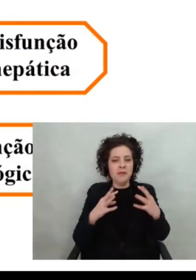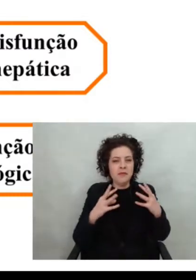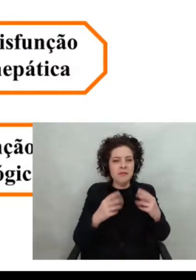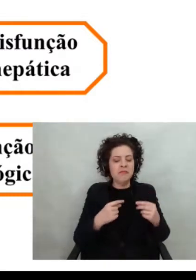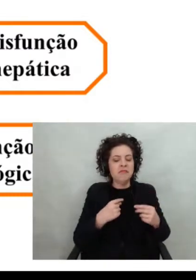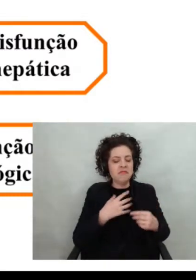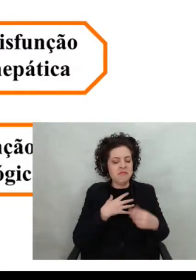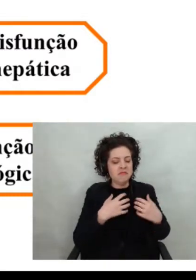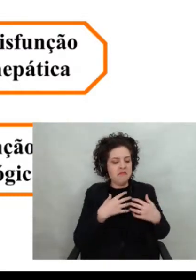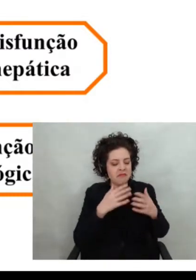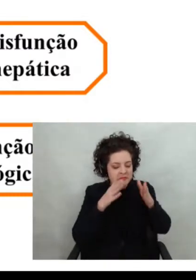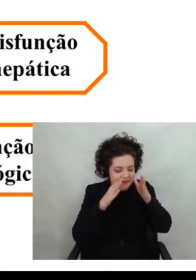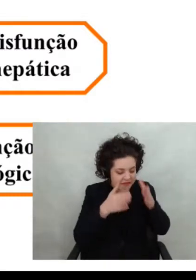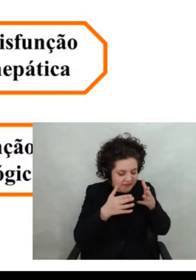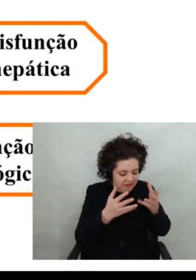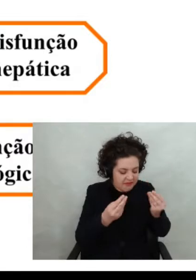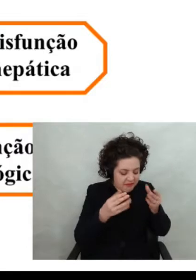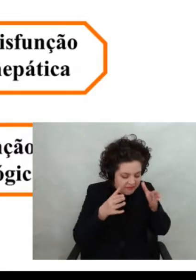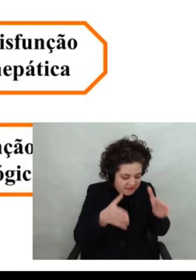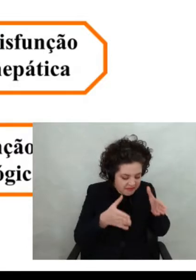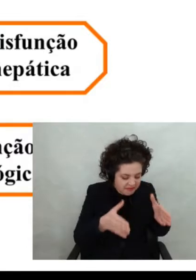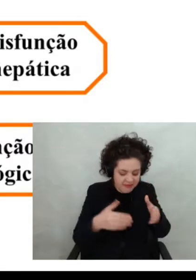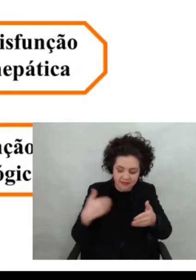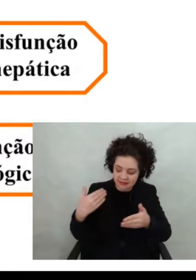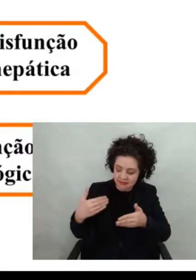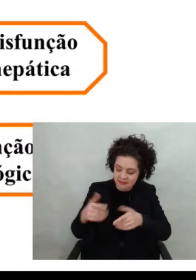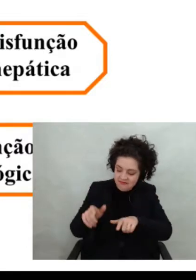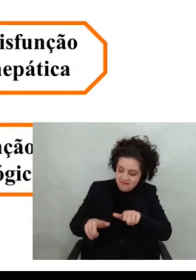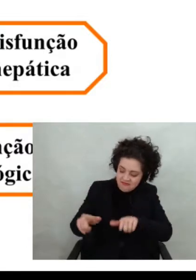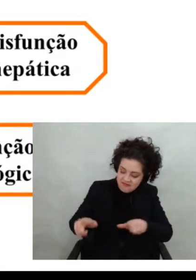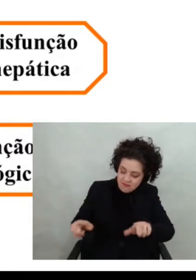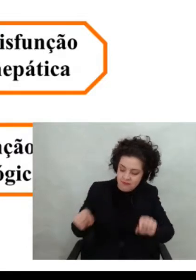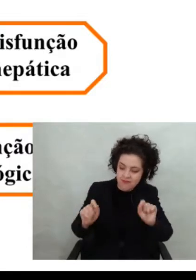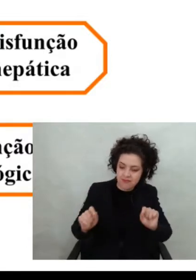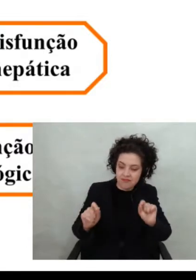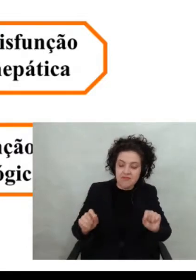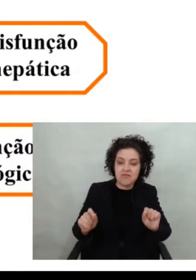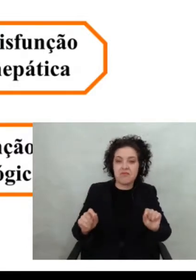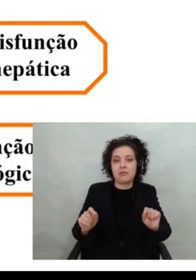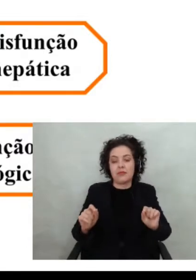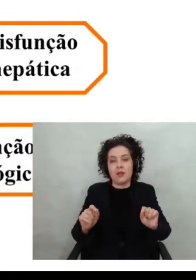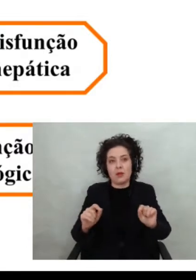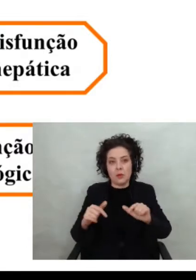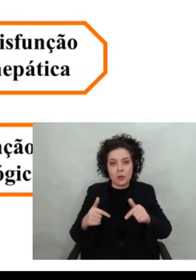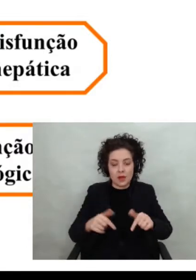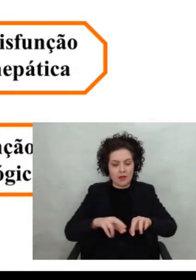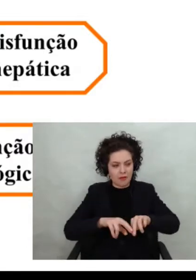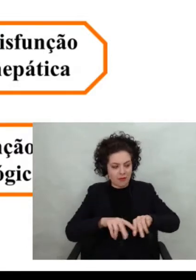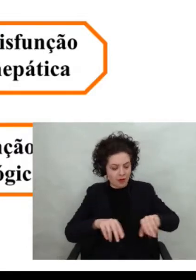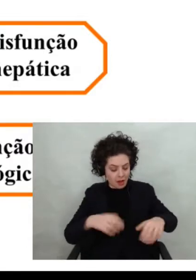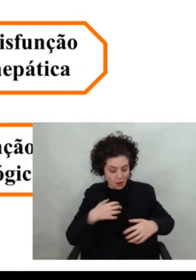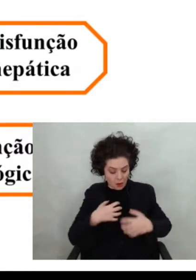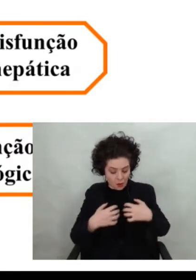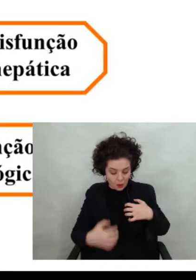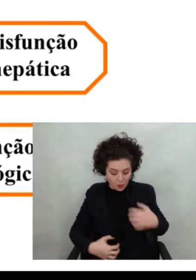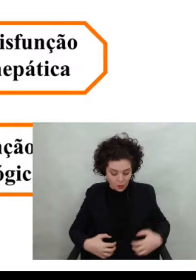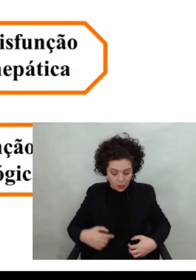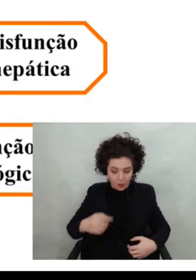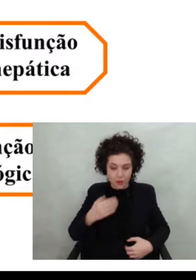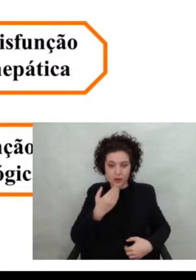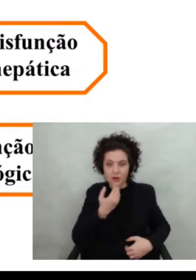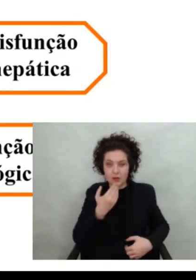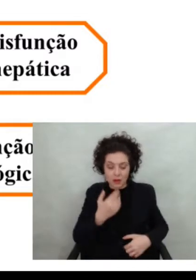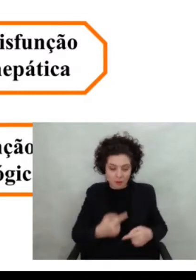que nós temos visto nesses pacientes é sim a disfunção de múltiplos órgãos e, com isso, uma